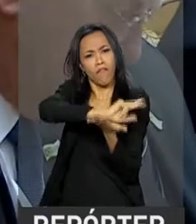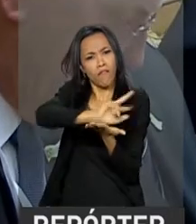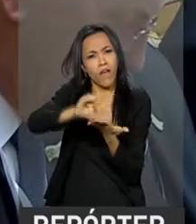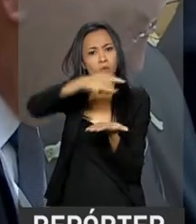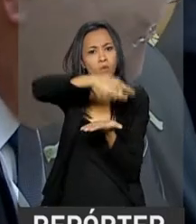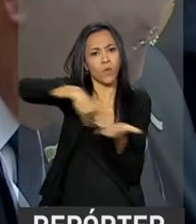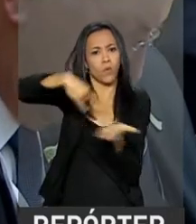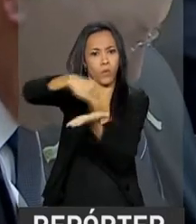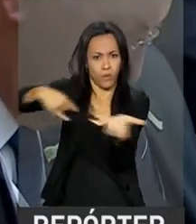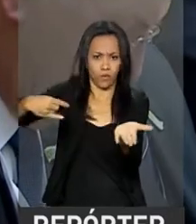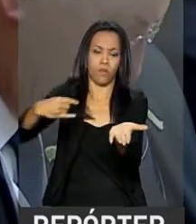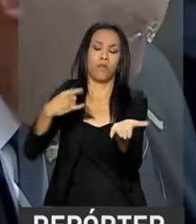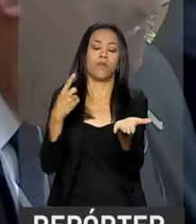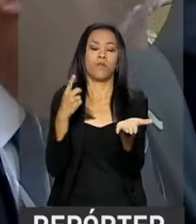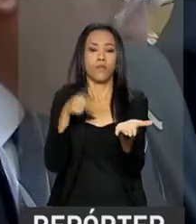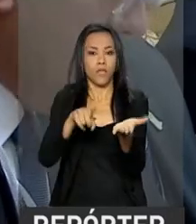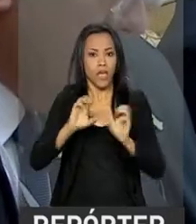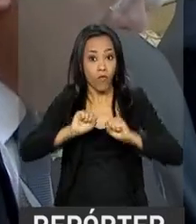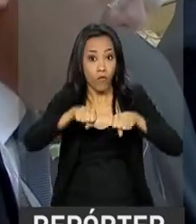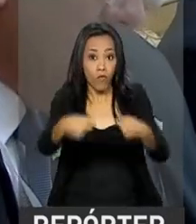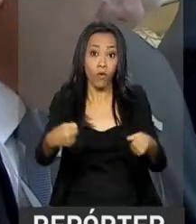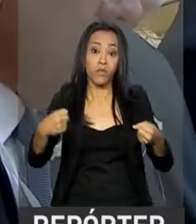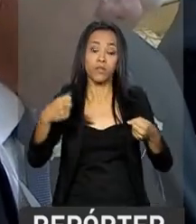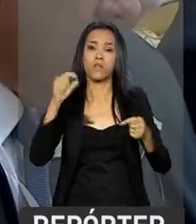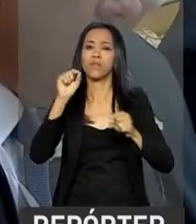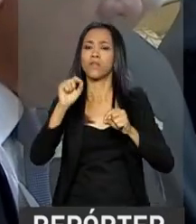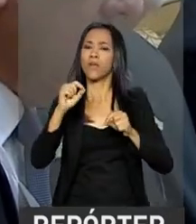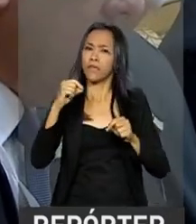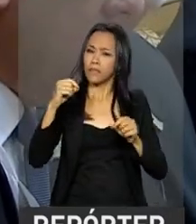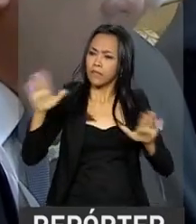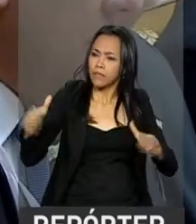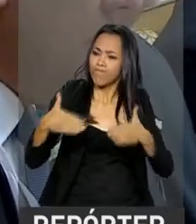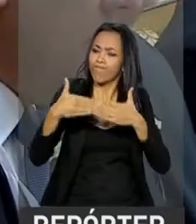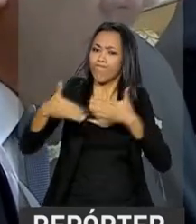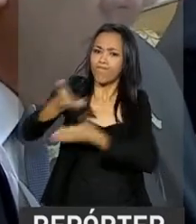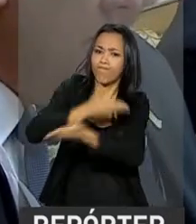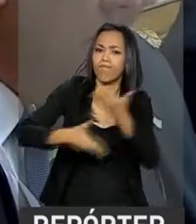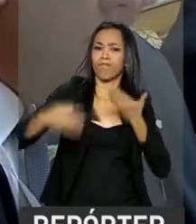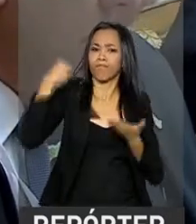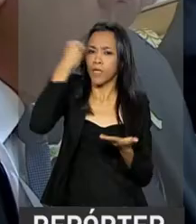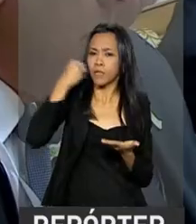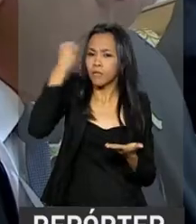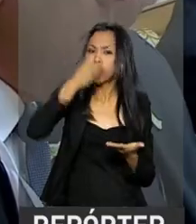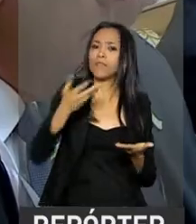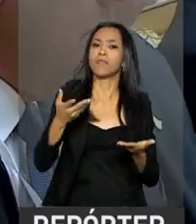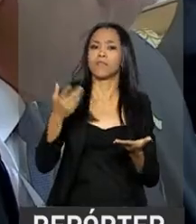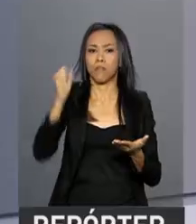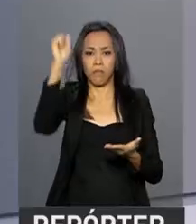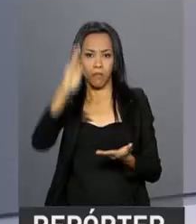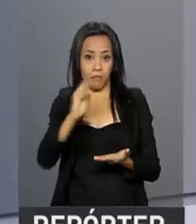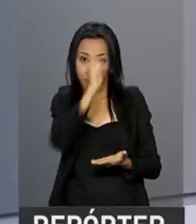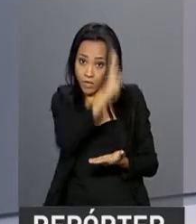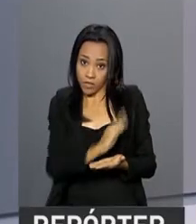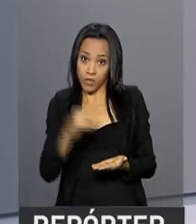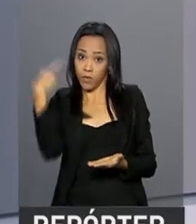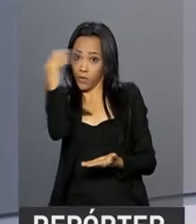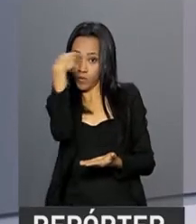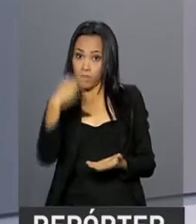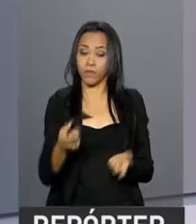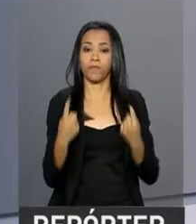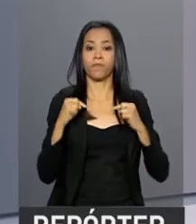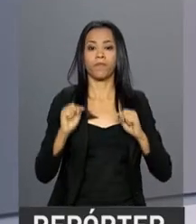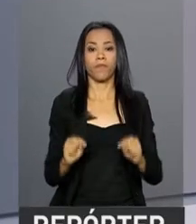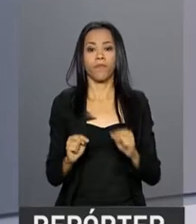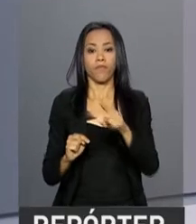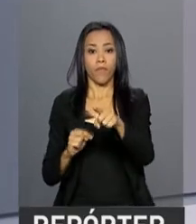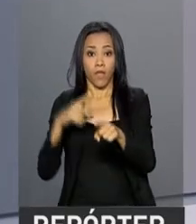essa cooperação e revelam o amadurecimento dessa parceria entre o Brasil e a Rússia. A Rússia é um